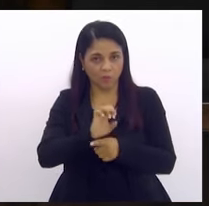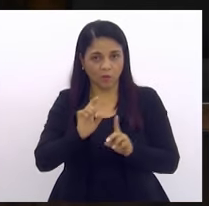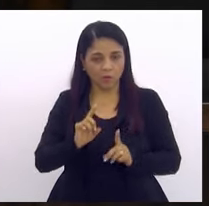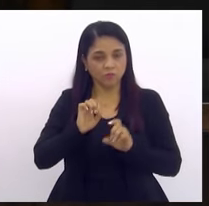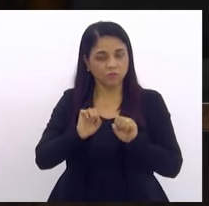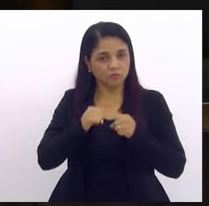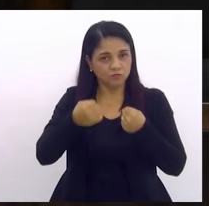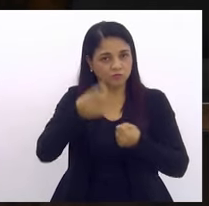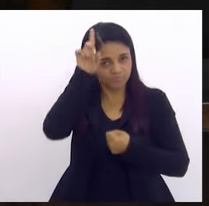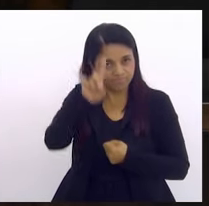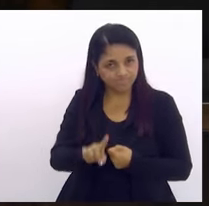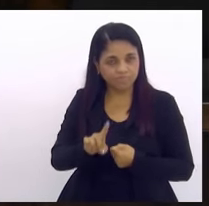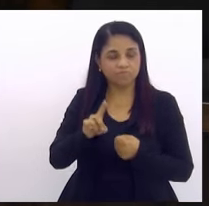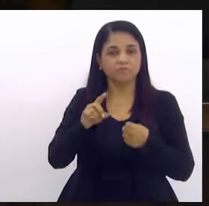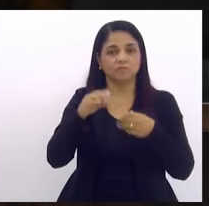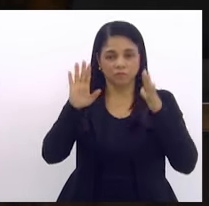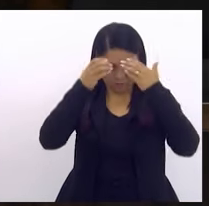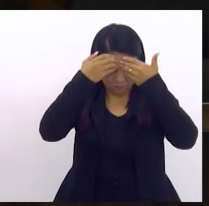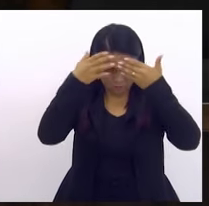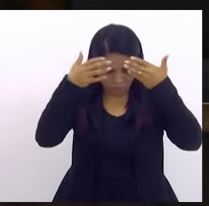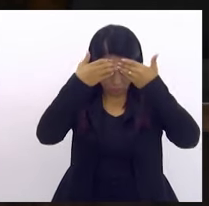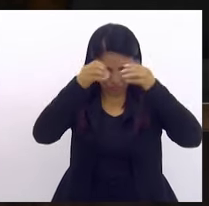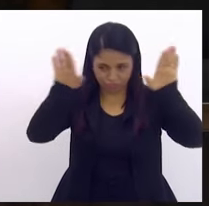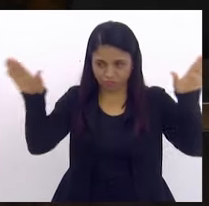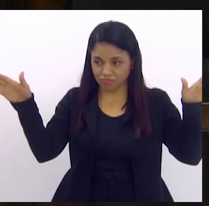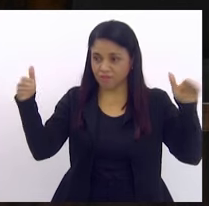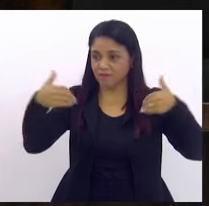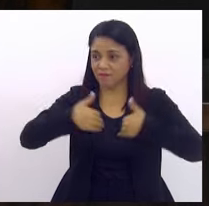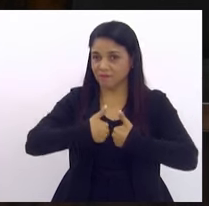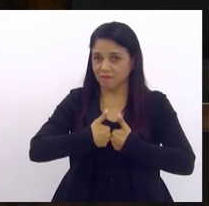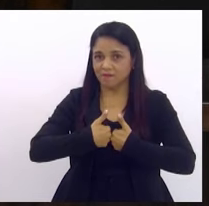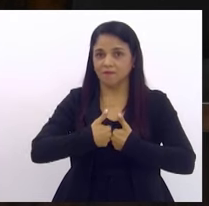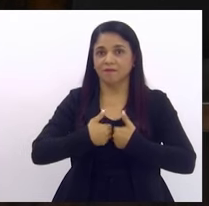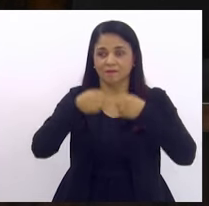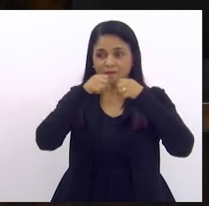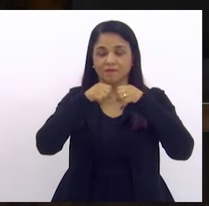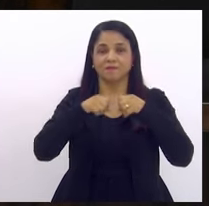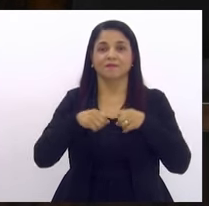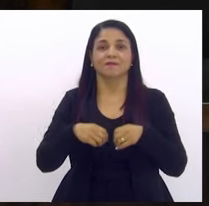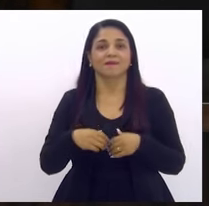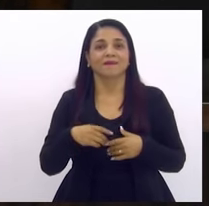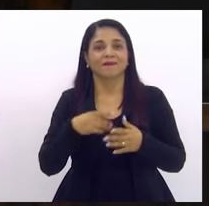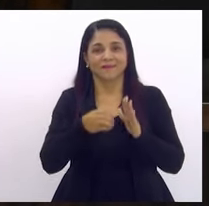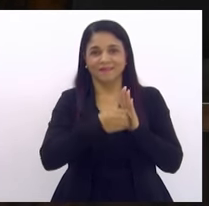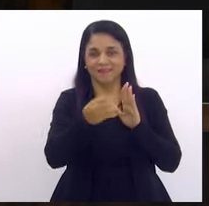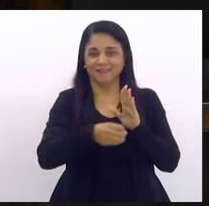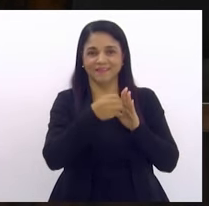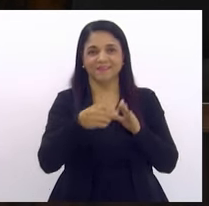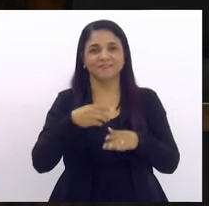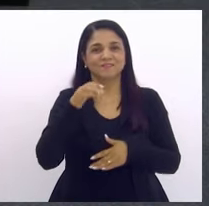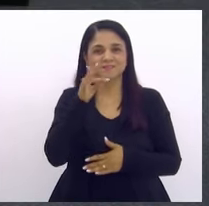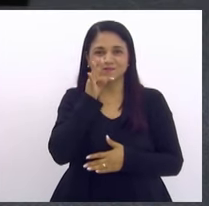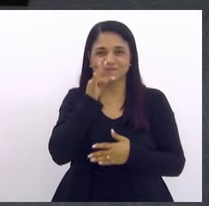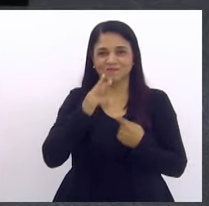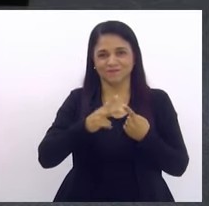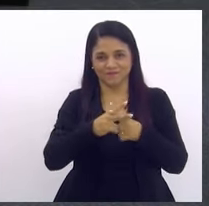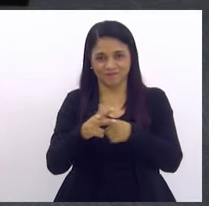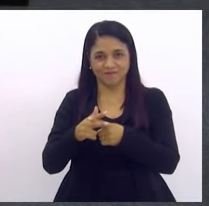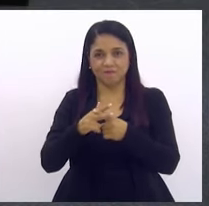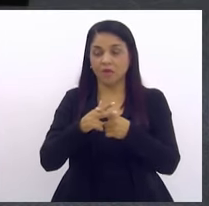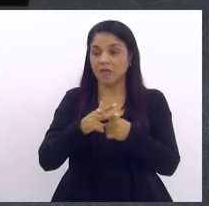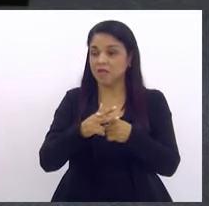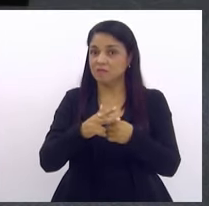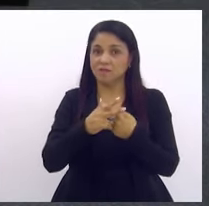com transtorno do espectro autista. Pendendo de parecer da Comissão de Emendas Constitucionais e vetos, deputado Jorge Felipe Neto. Parecer é pela